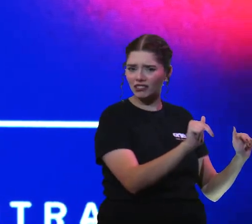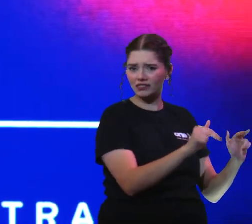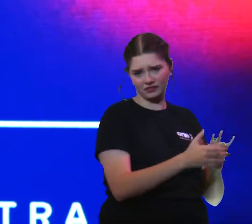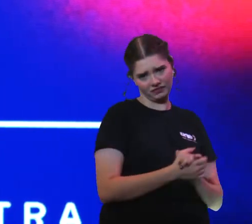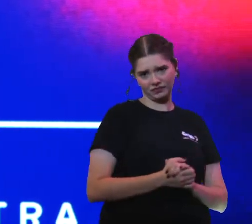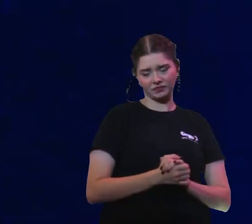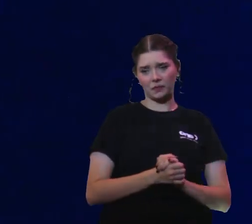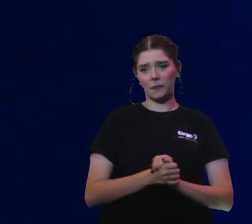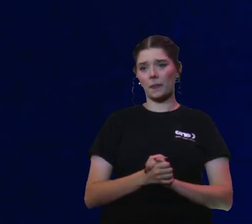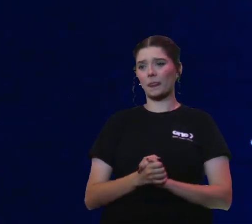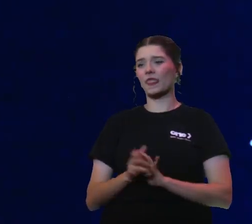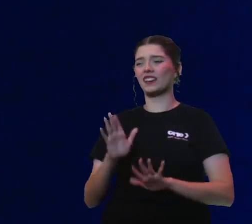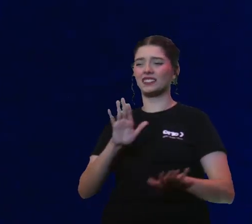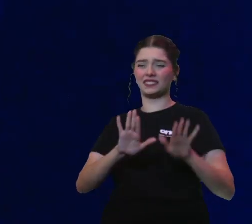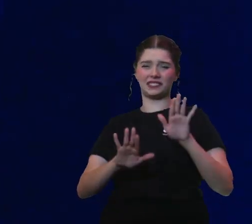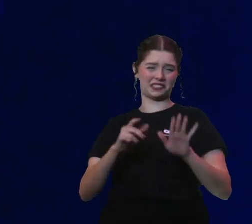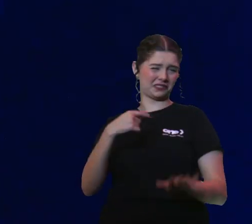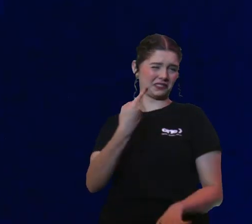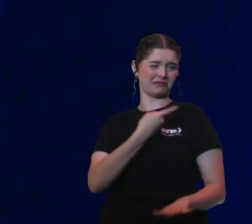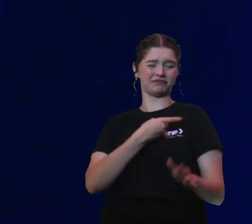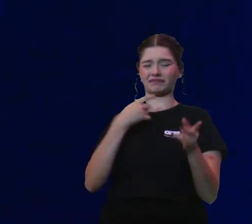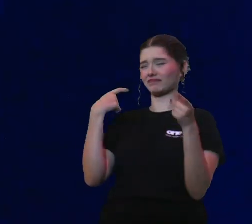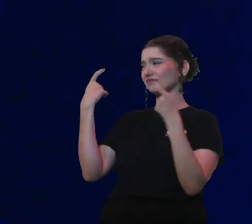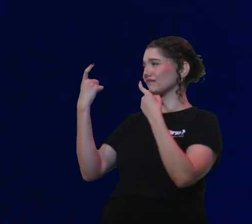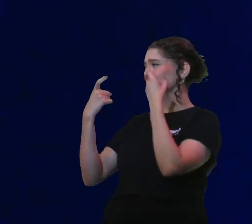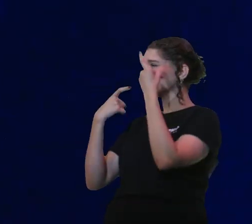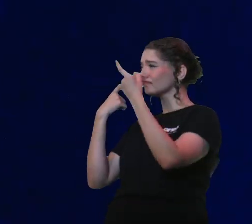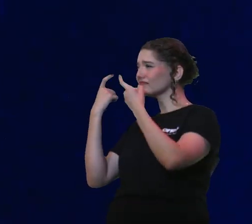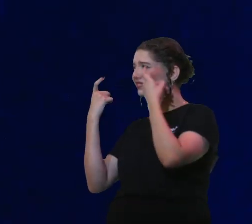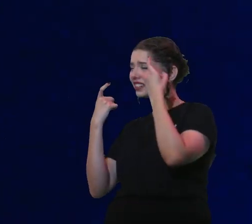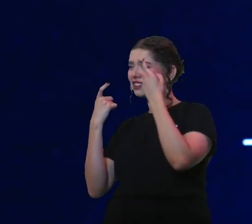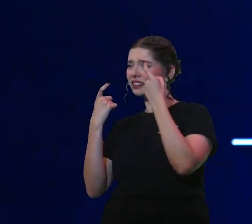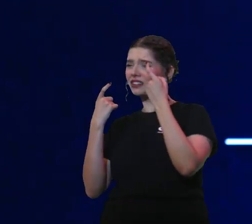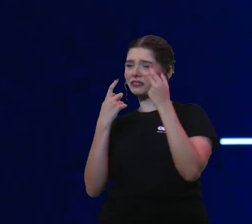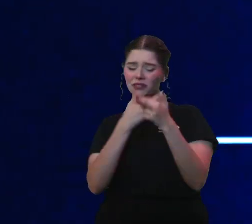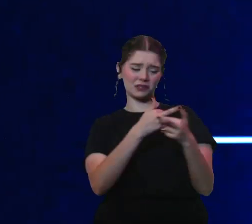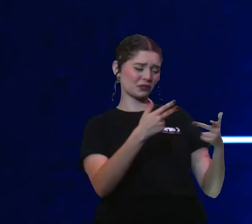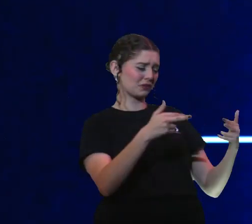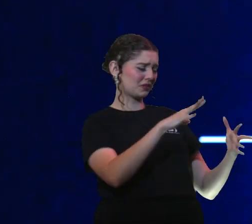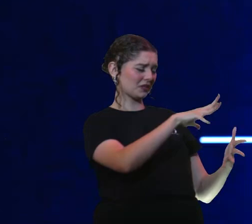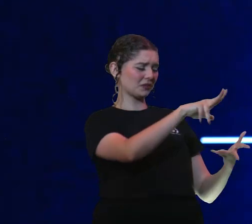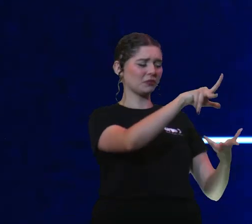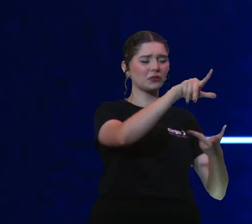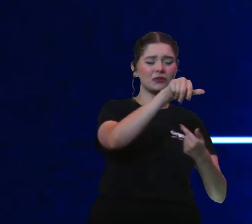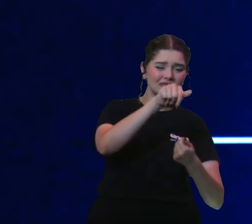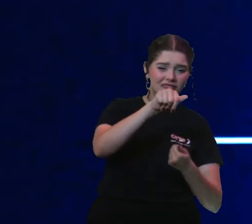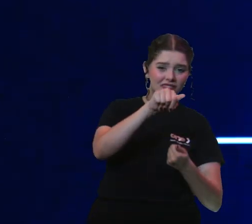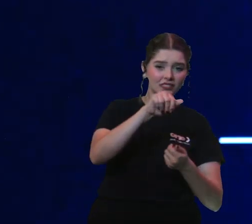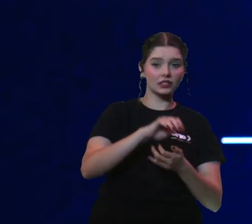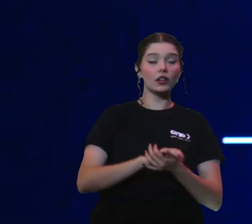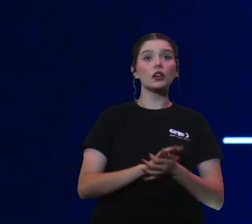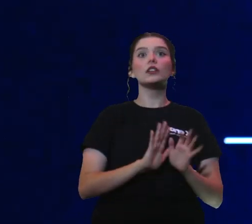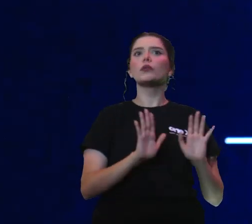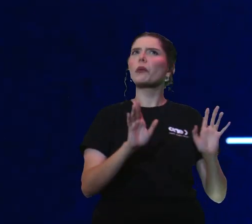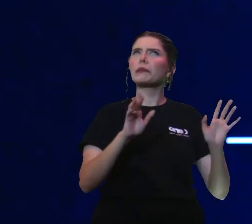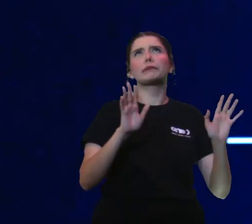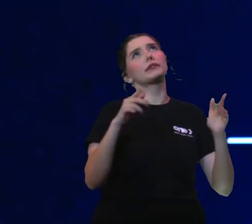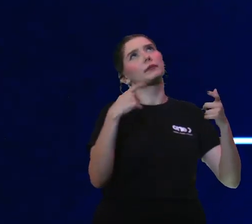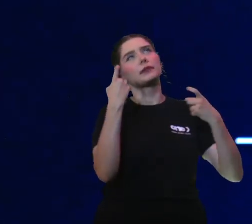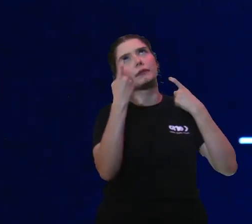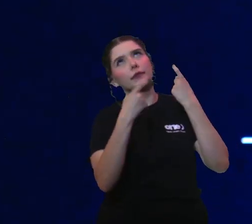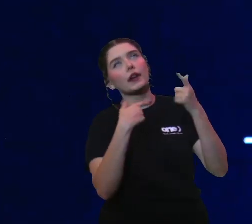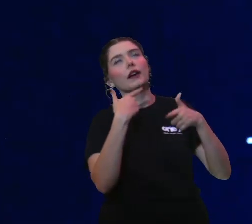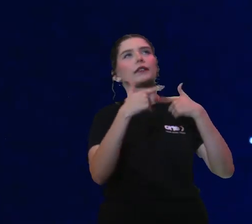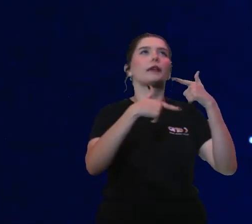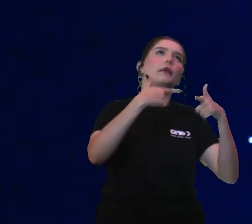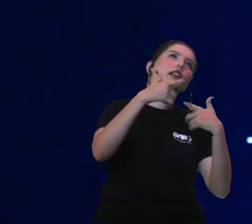Mas muitas vezes nós estamos preocupados demais com coisas simplesmente dessa terra. Eu não estou dizendo que você não tem que estar preocupado, você não tem que